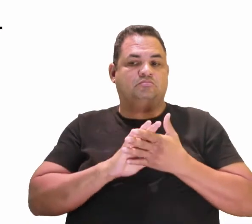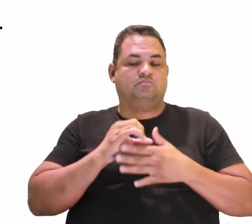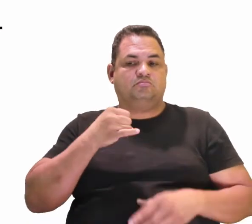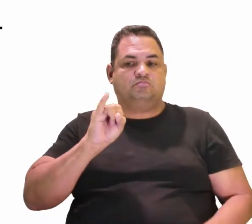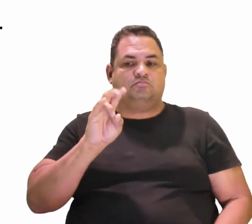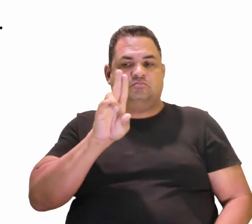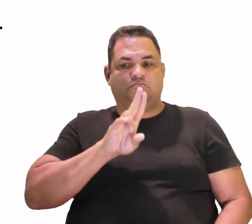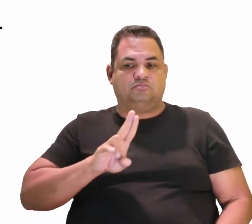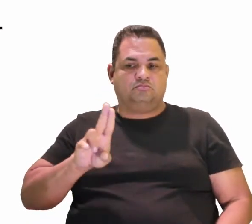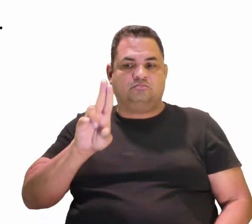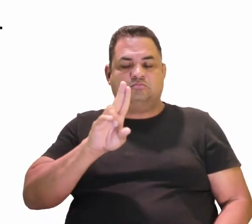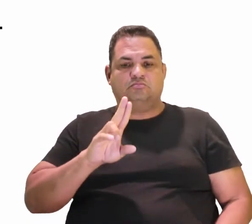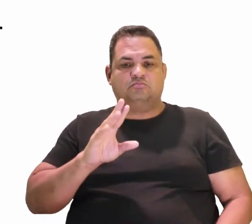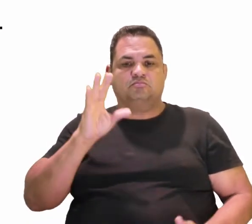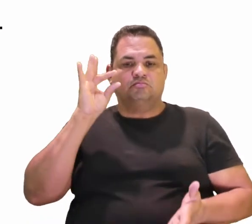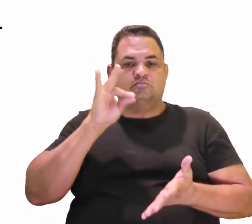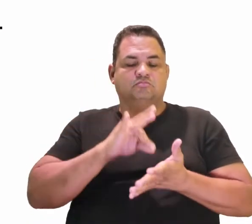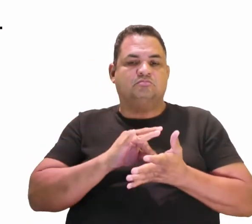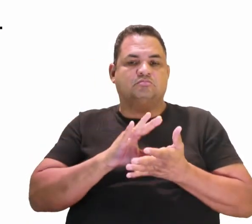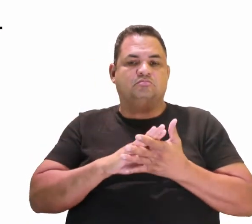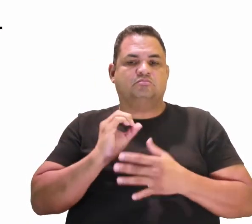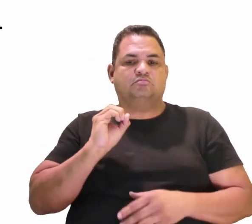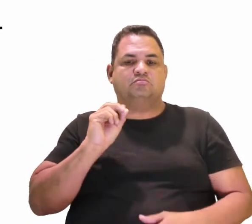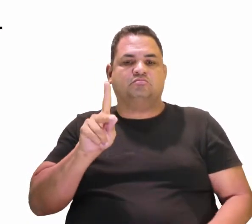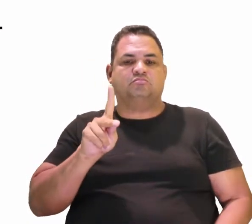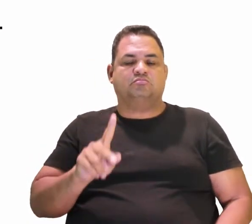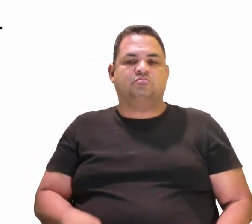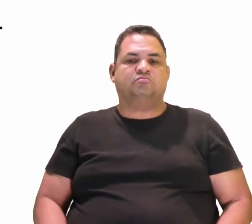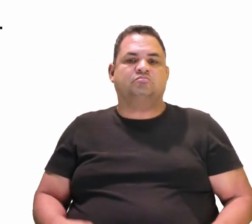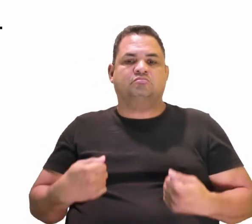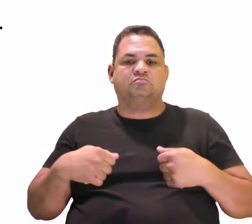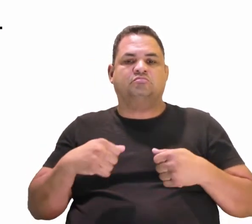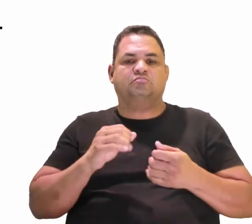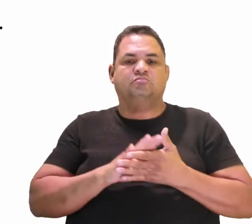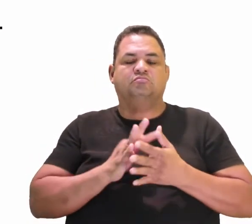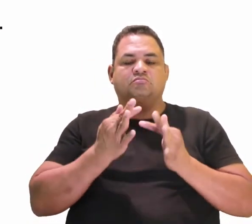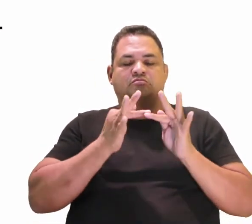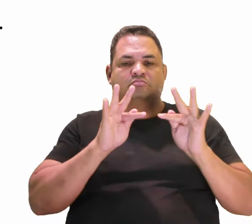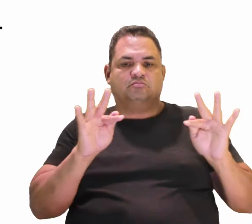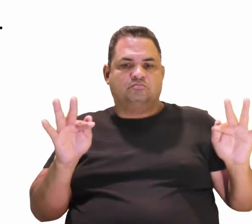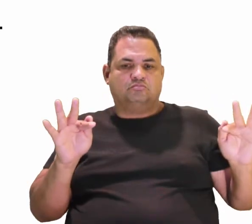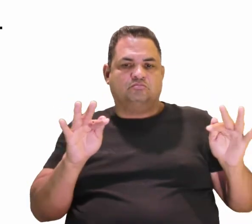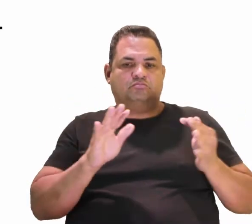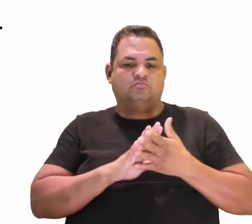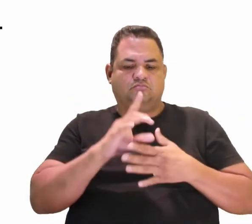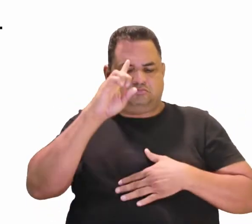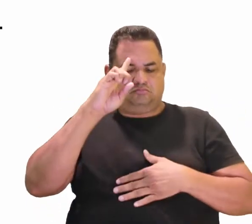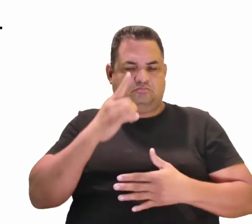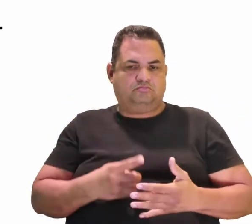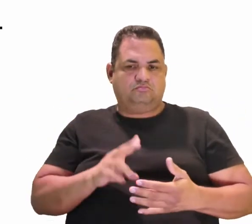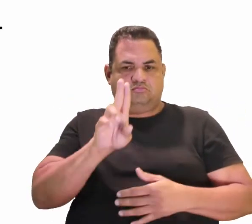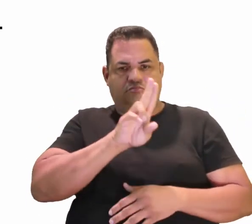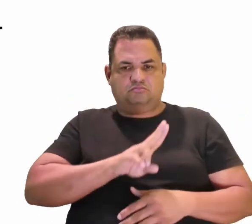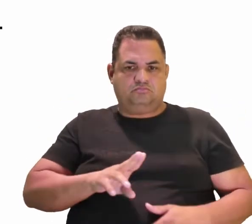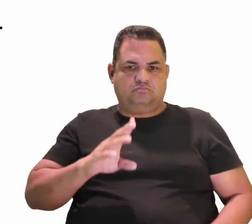você for usar a forma afirmativa, o do, ok, não tem problema nenhum. Você pode fazer uma frase no imperativo usando o